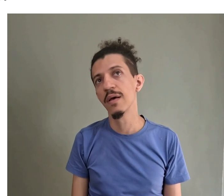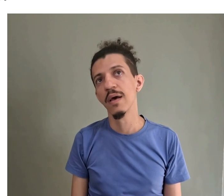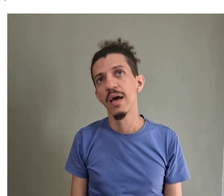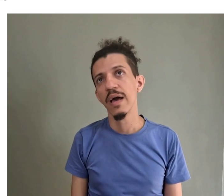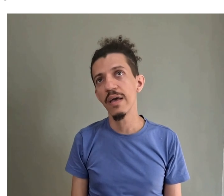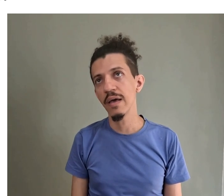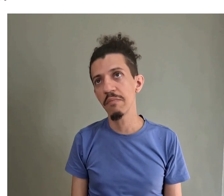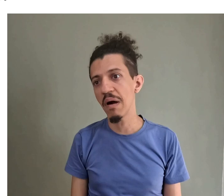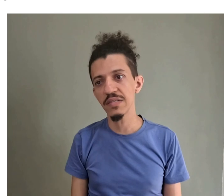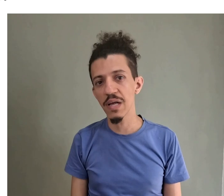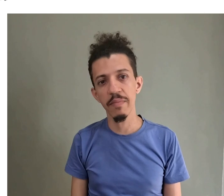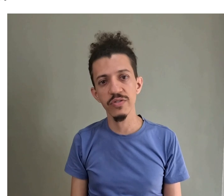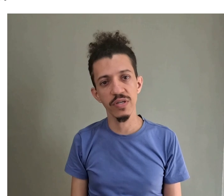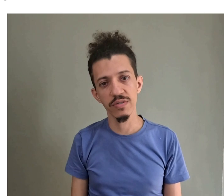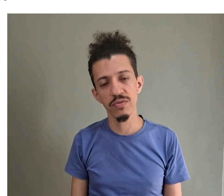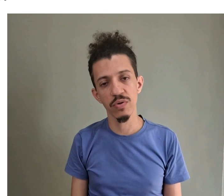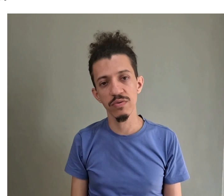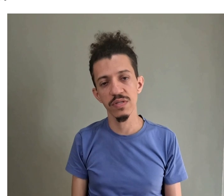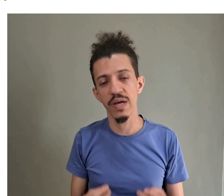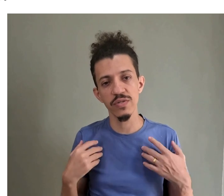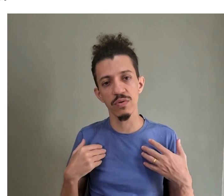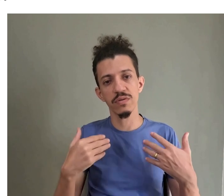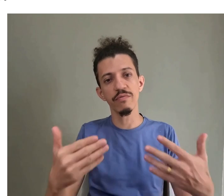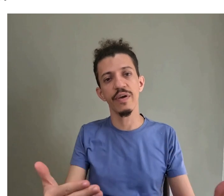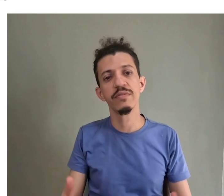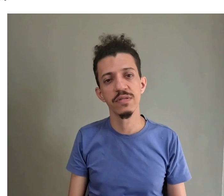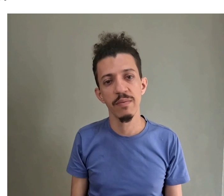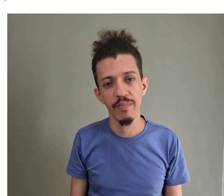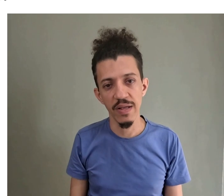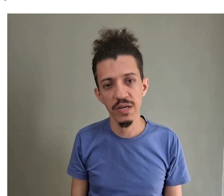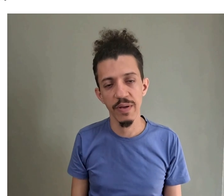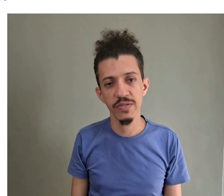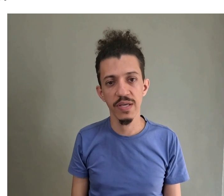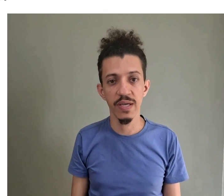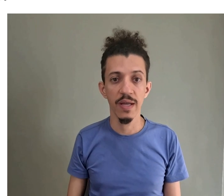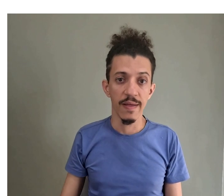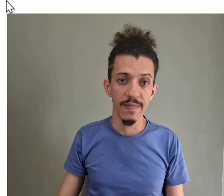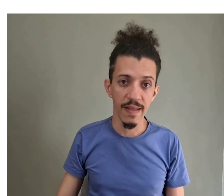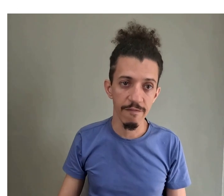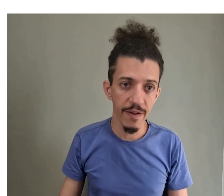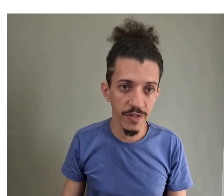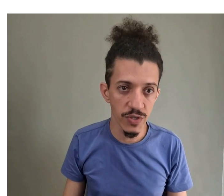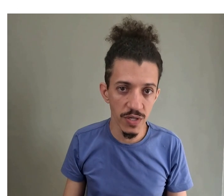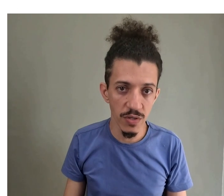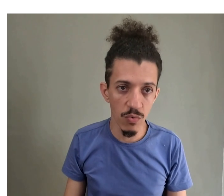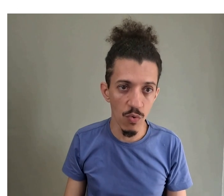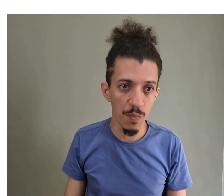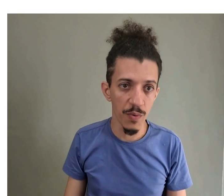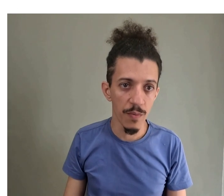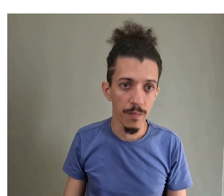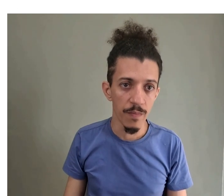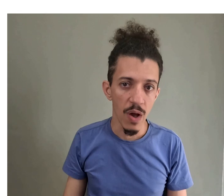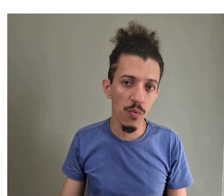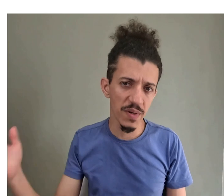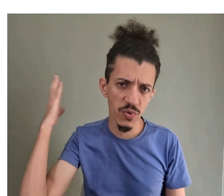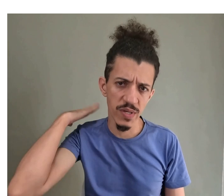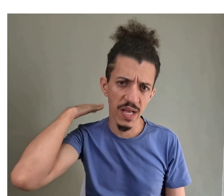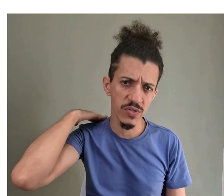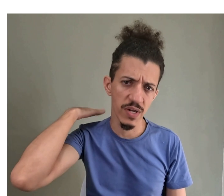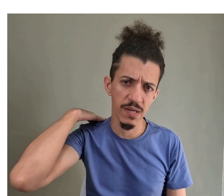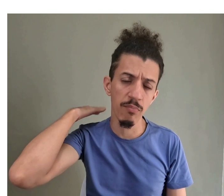assim. E basicamente isso. Os outros sinais todos são feitos praticamente aqui na frente do corpo.